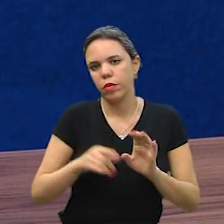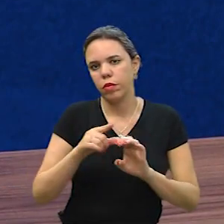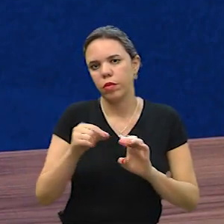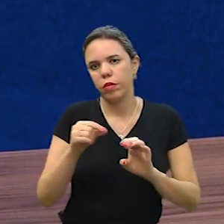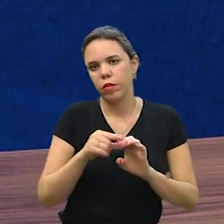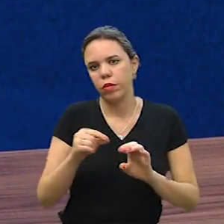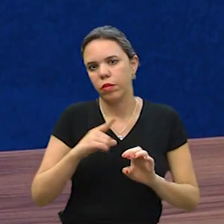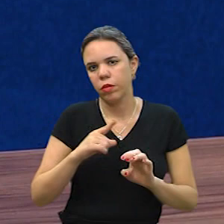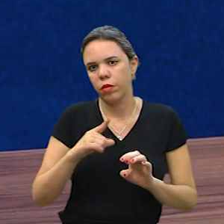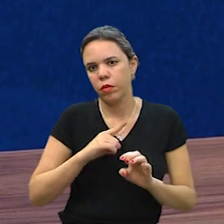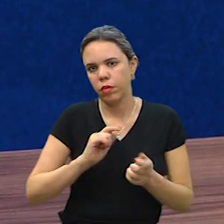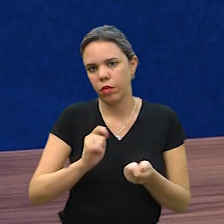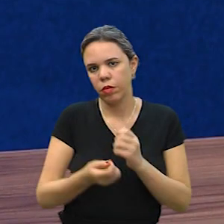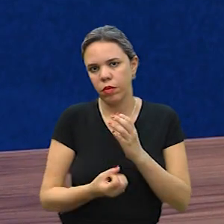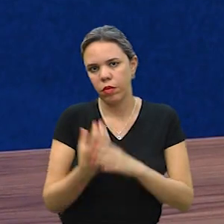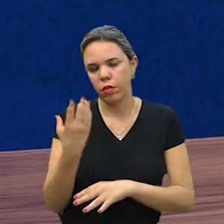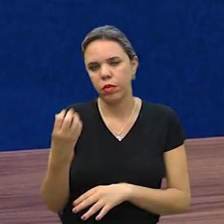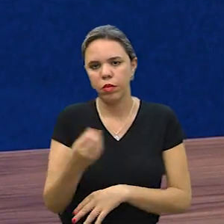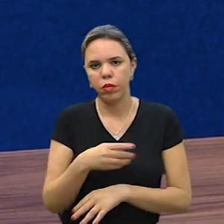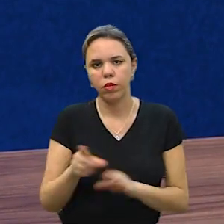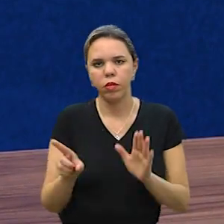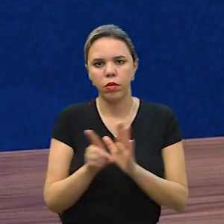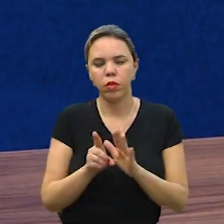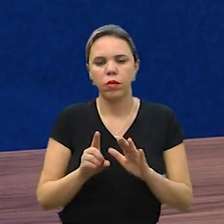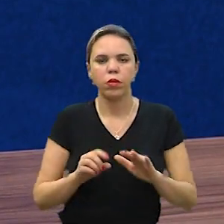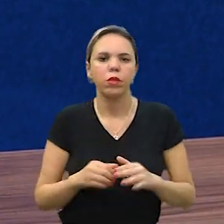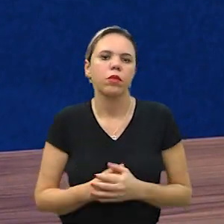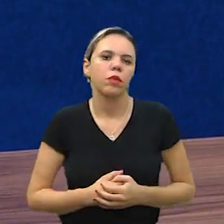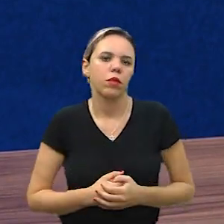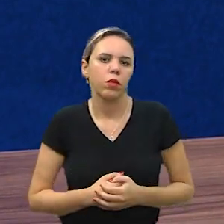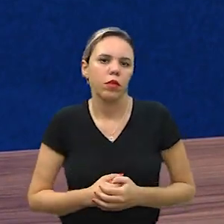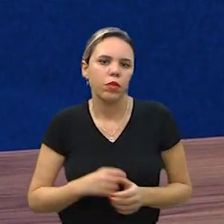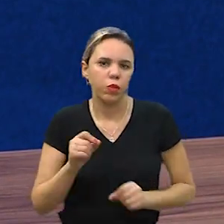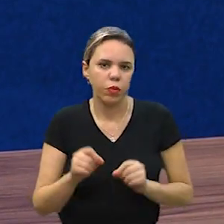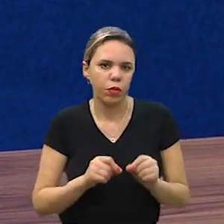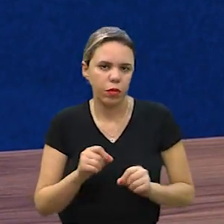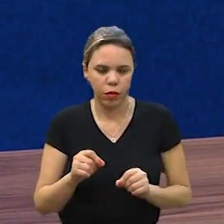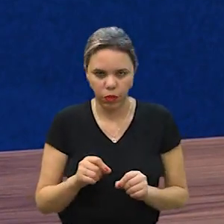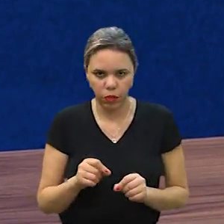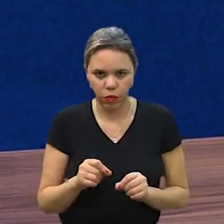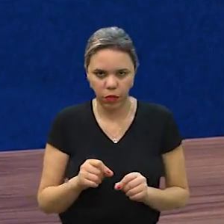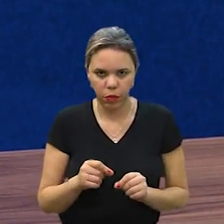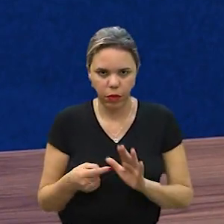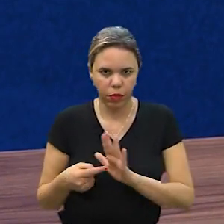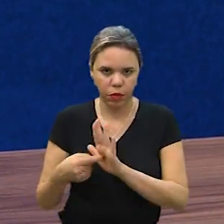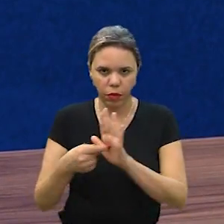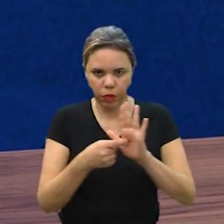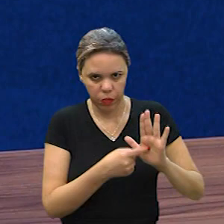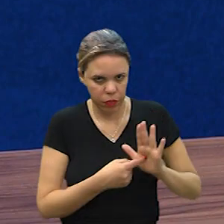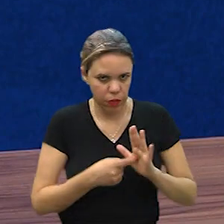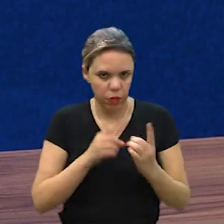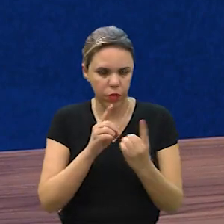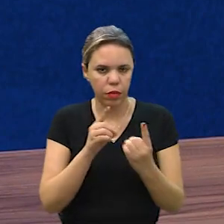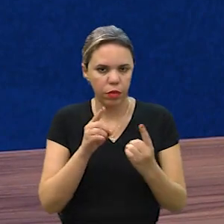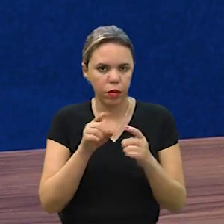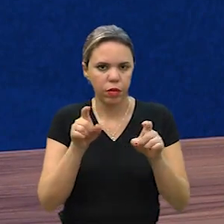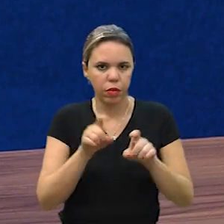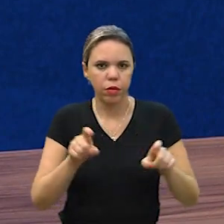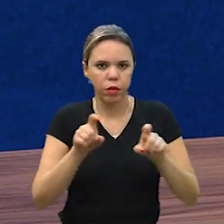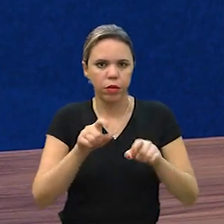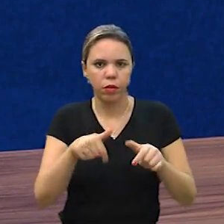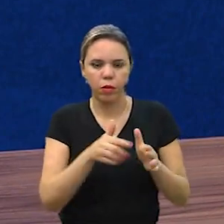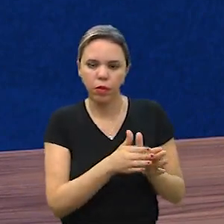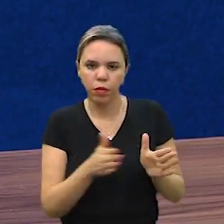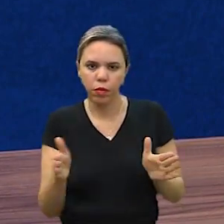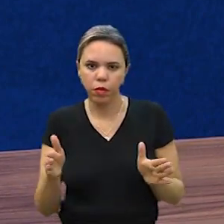com uma empreendedora que teve que se reinventar, dona de um salão de beleza, que apresentou o serviço home